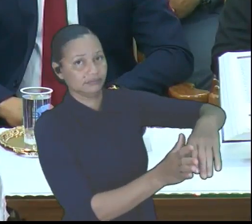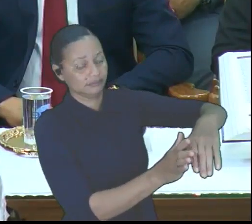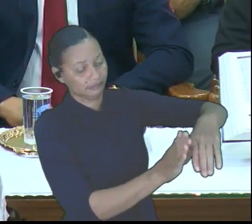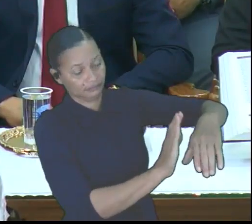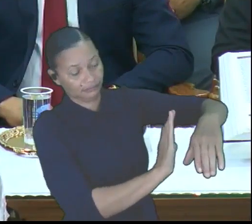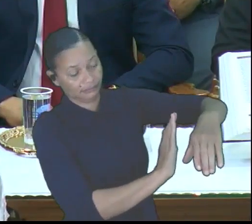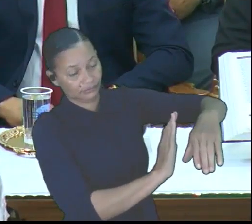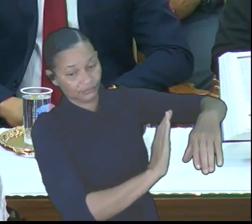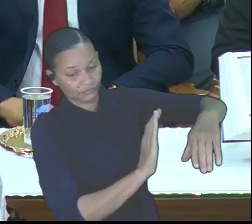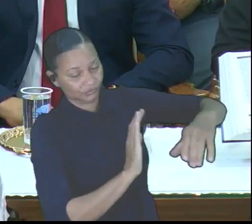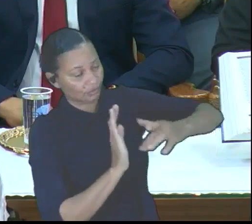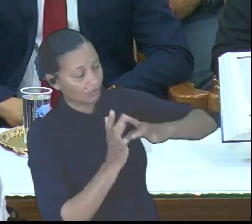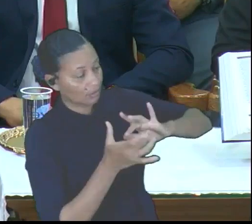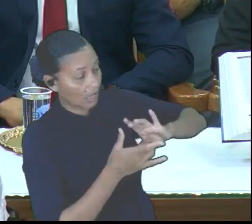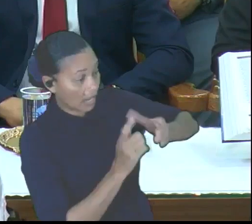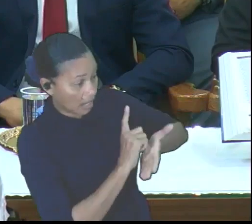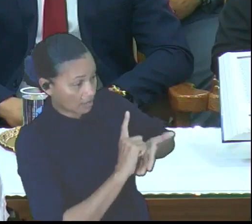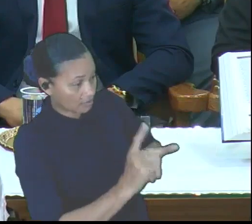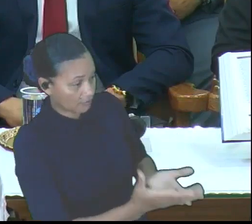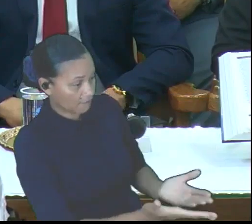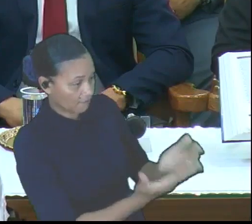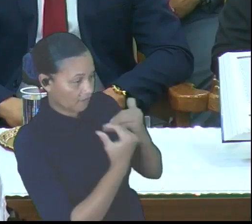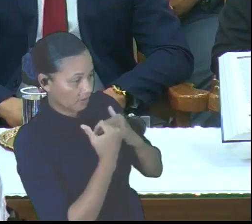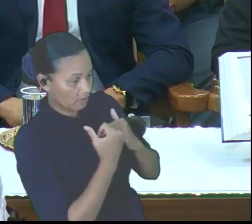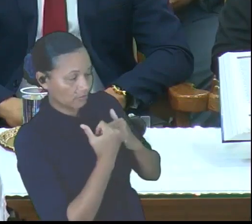vem para fora.